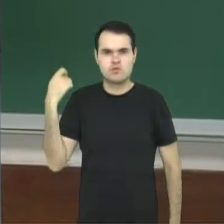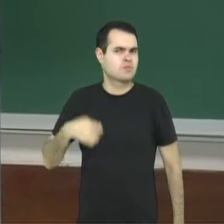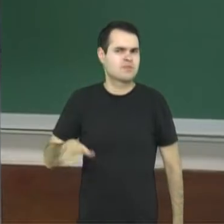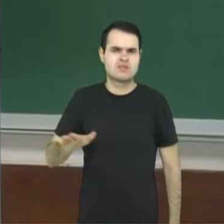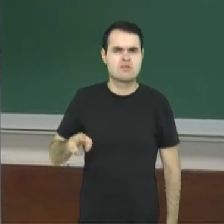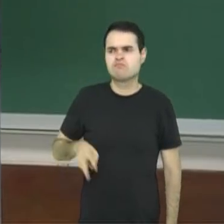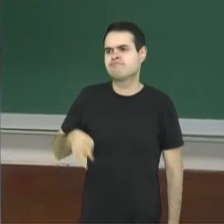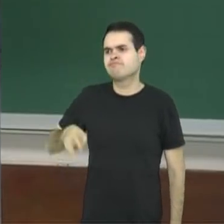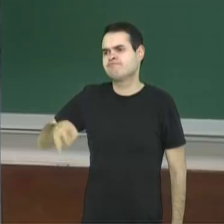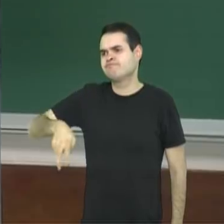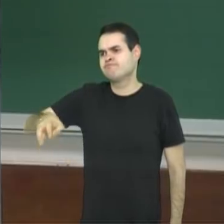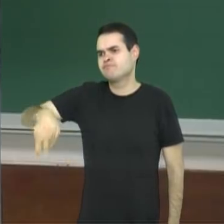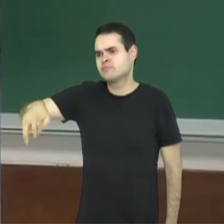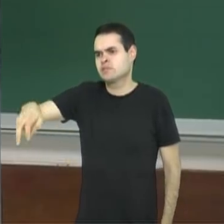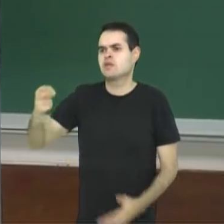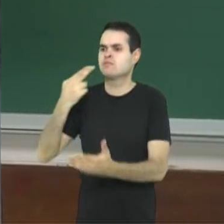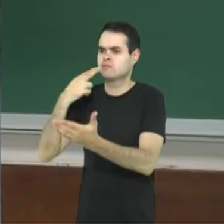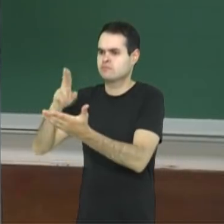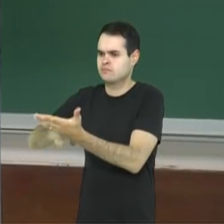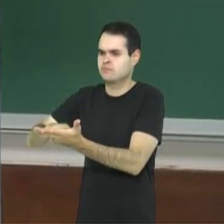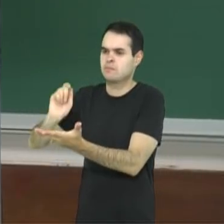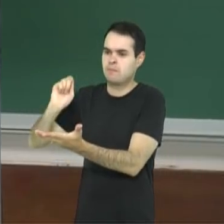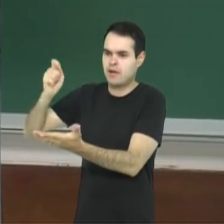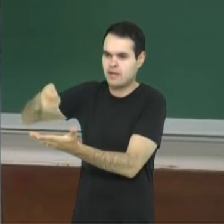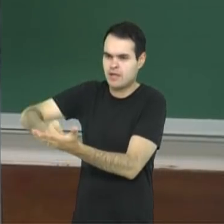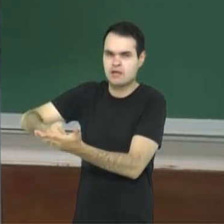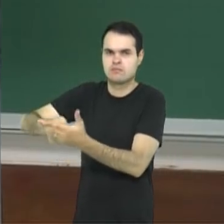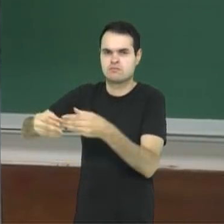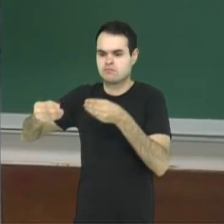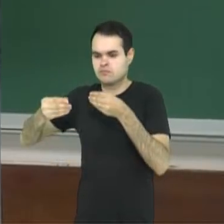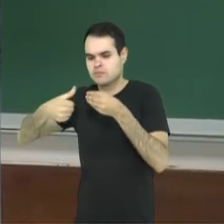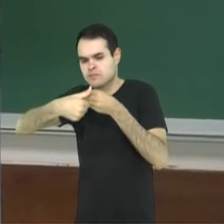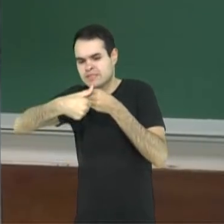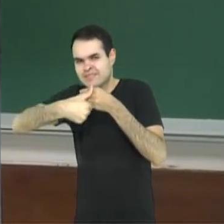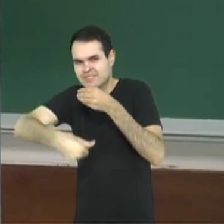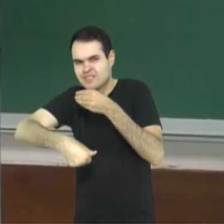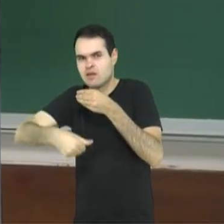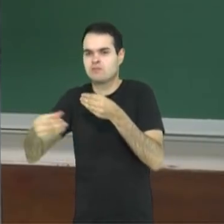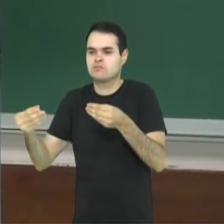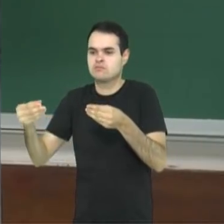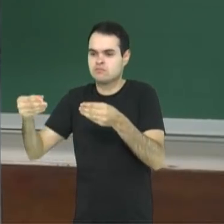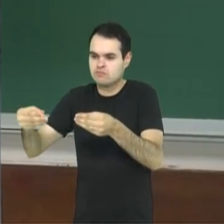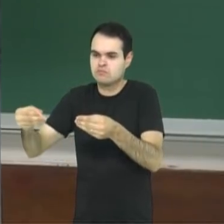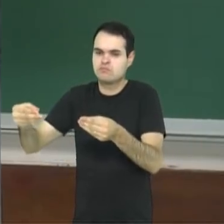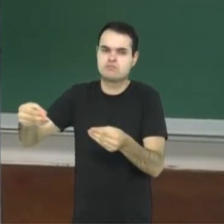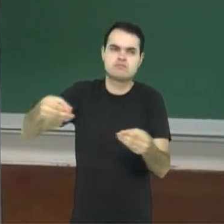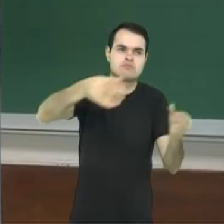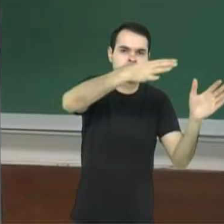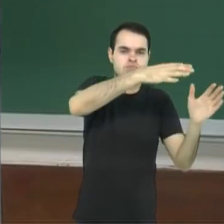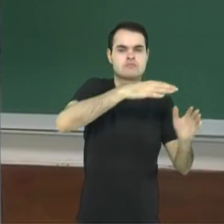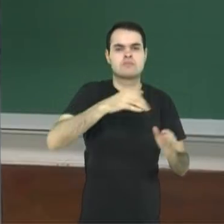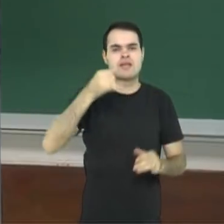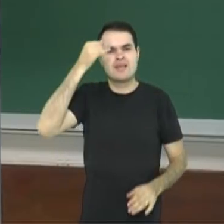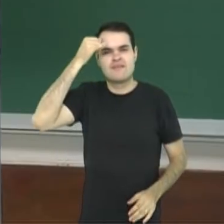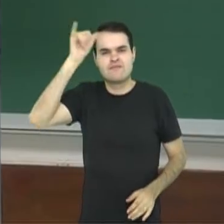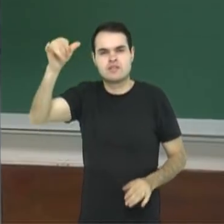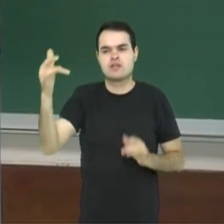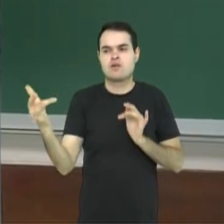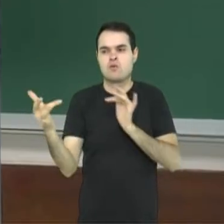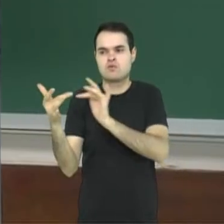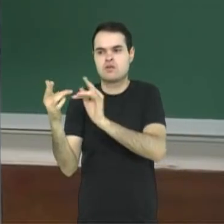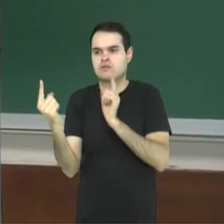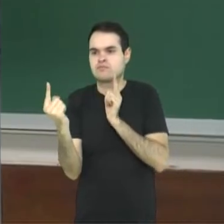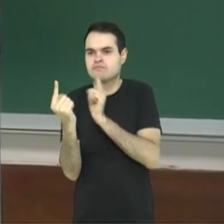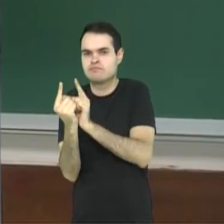até o correio, pagar por um selo, né, por um envelope, evita contato, evita aglomeração.